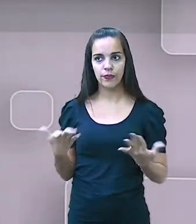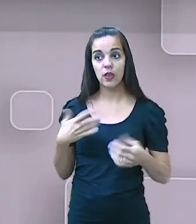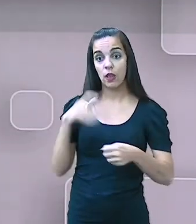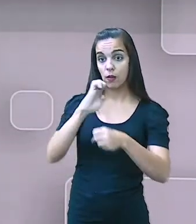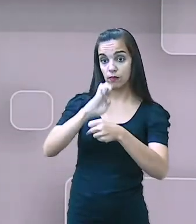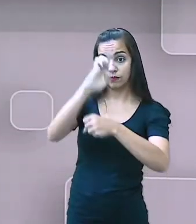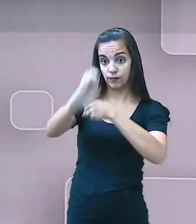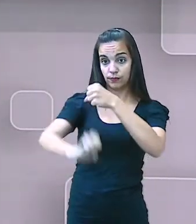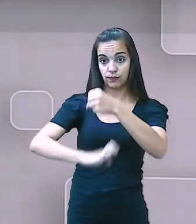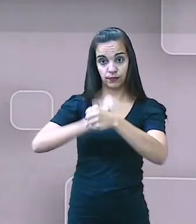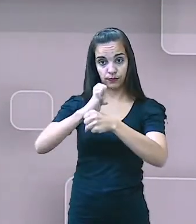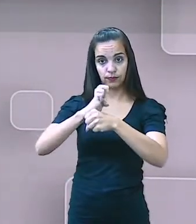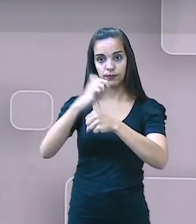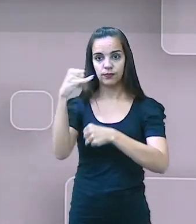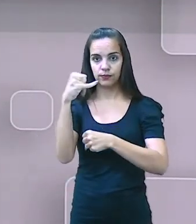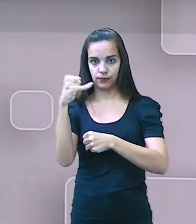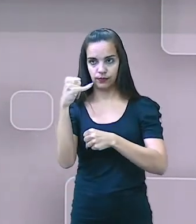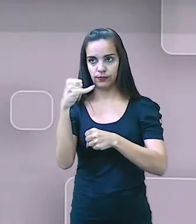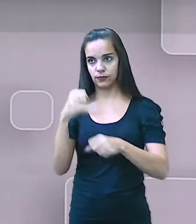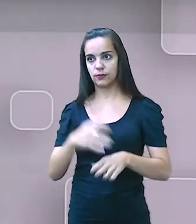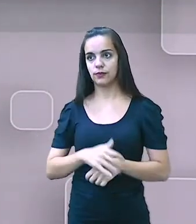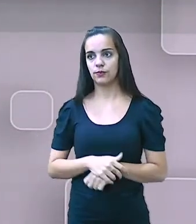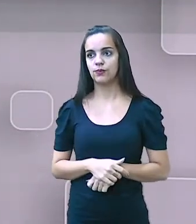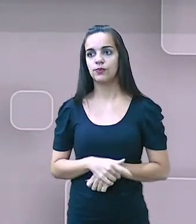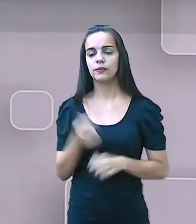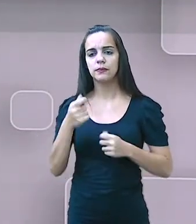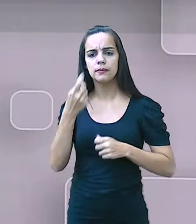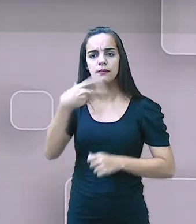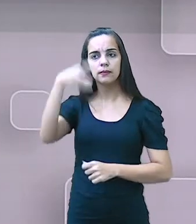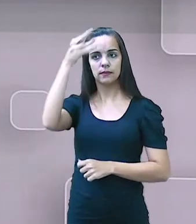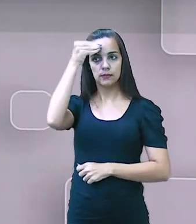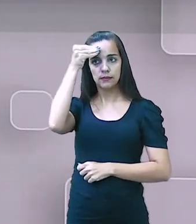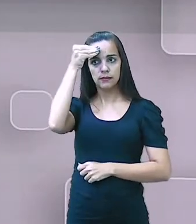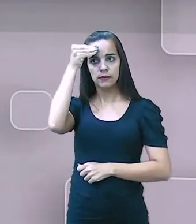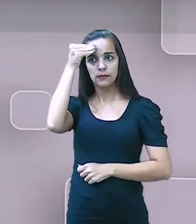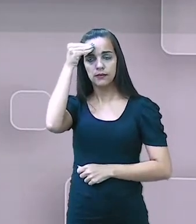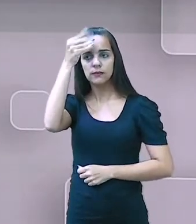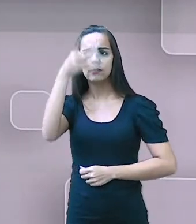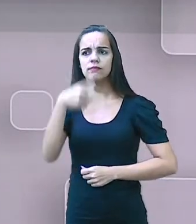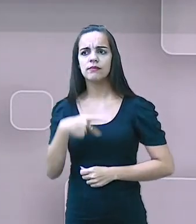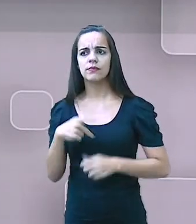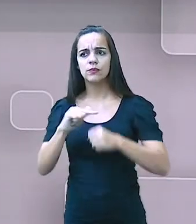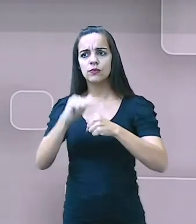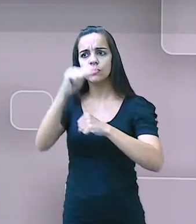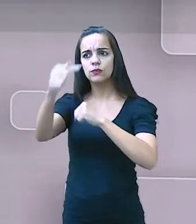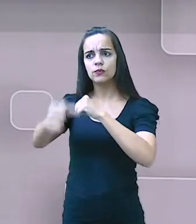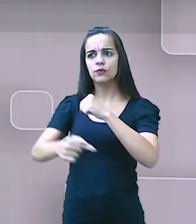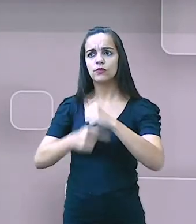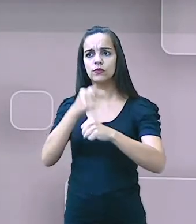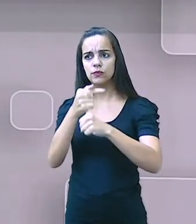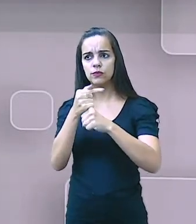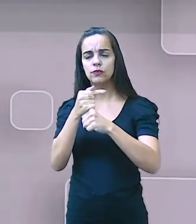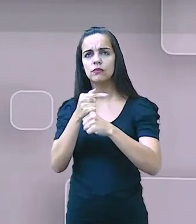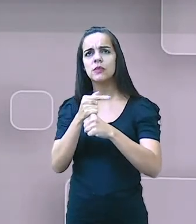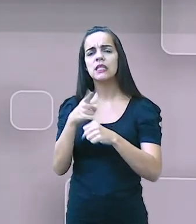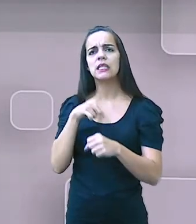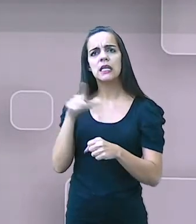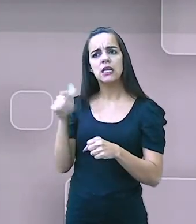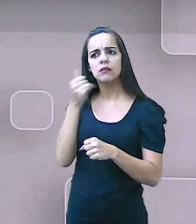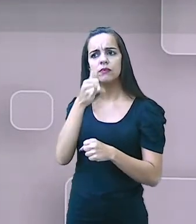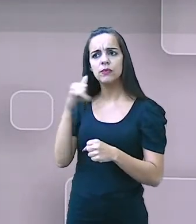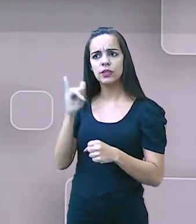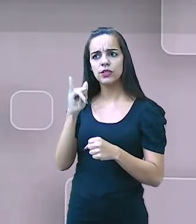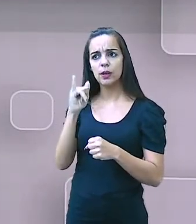os elétrons. Perfeito, gente! Então, o átomo, ele é eletricamente neutro, porque